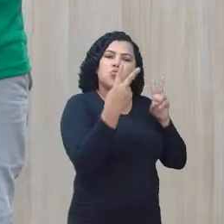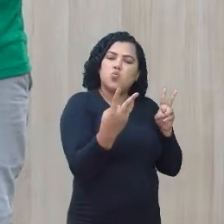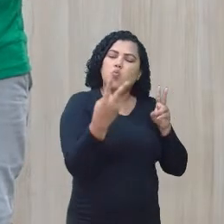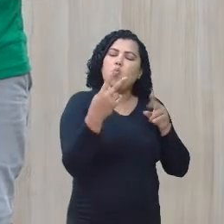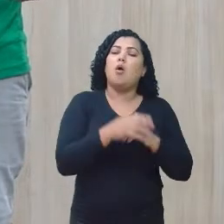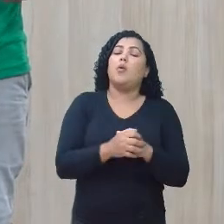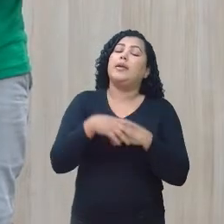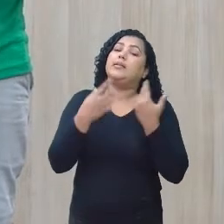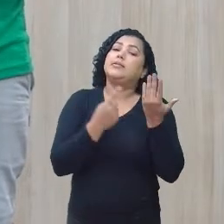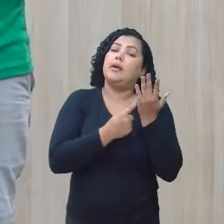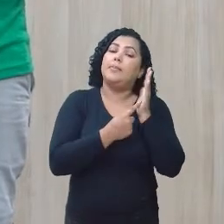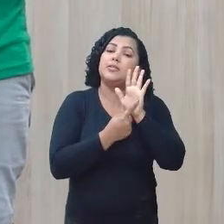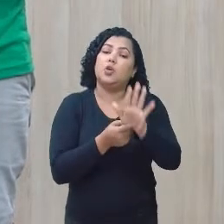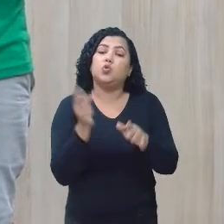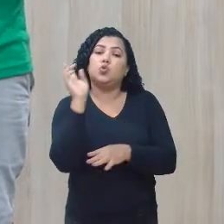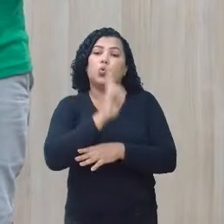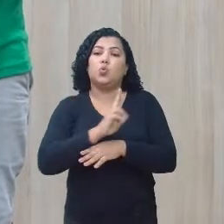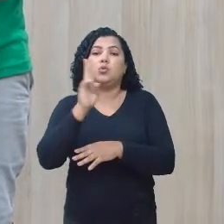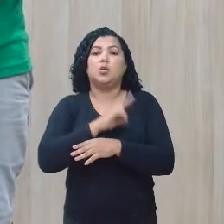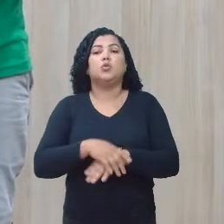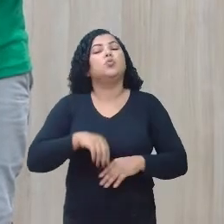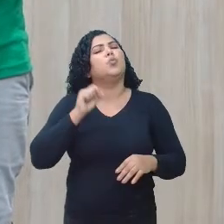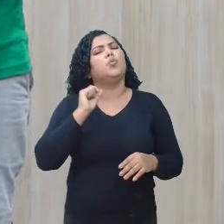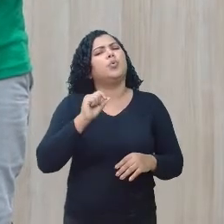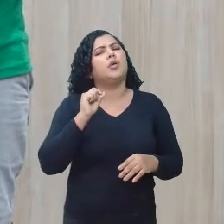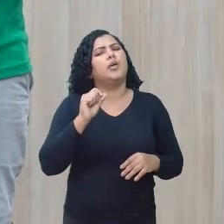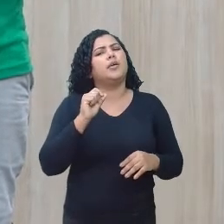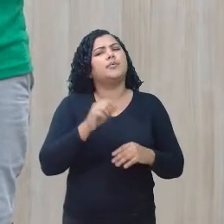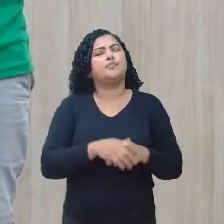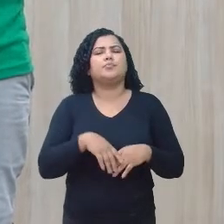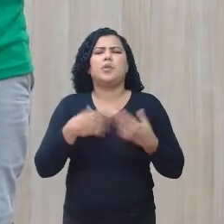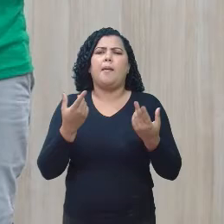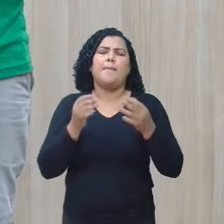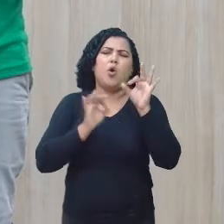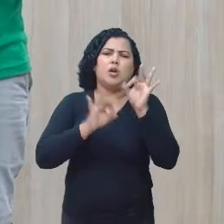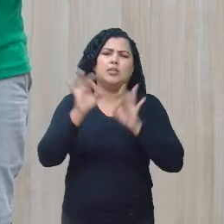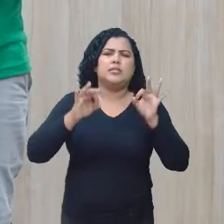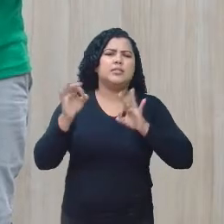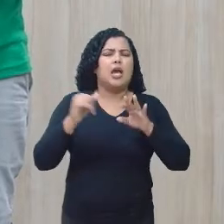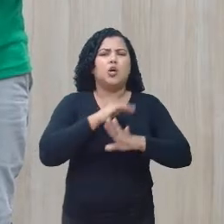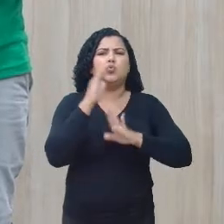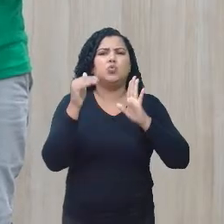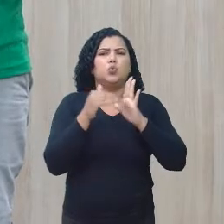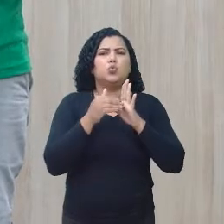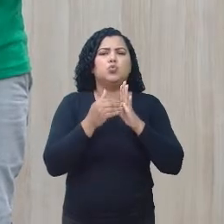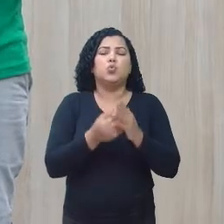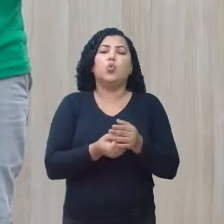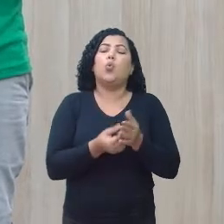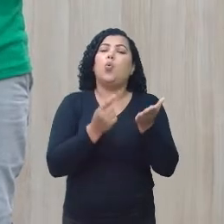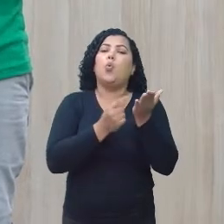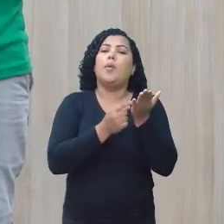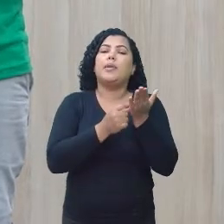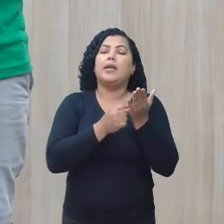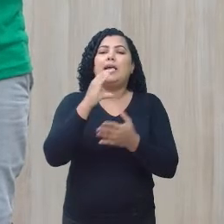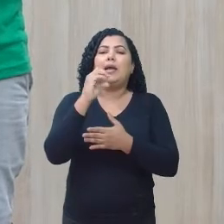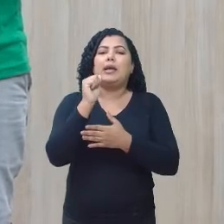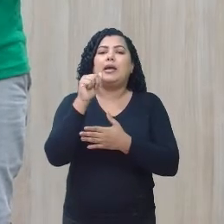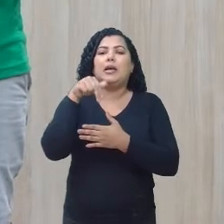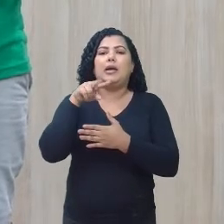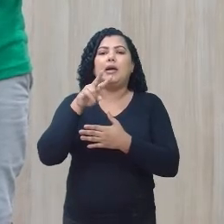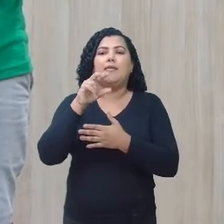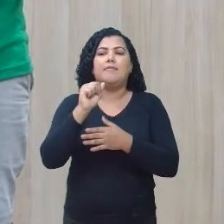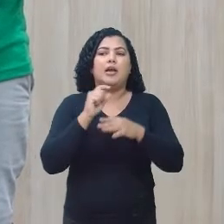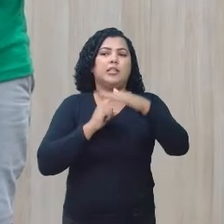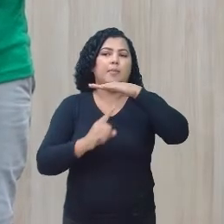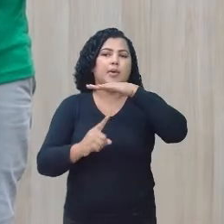nessas apresentações eu estou usando para todas as animações, imagens, os elementos do Canva e o